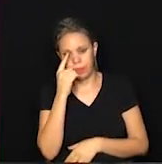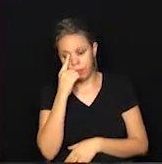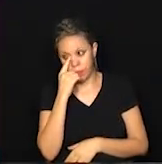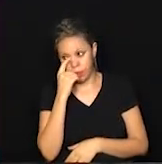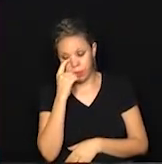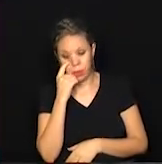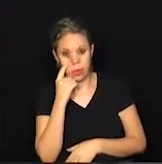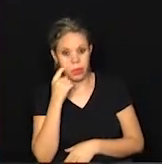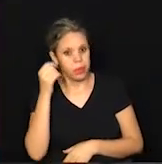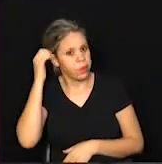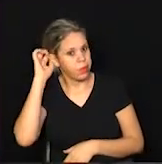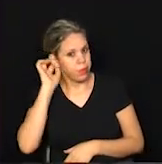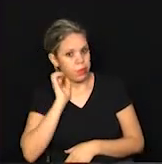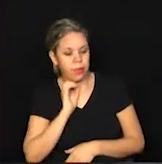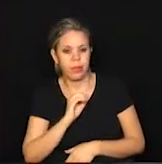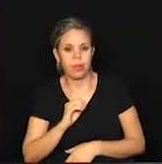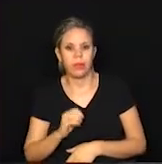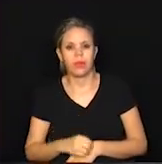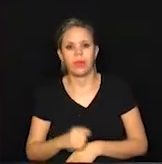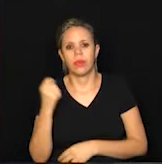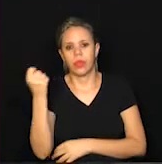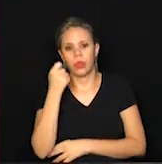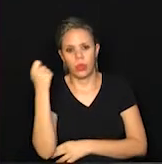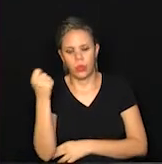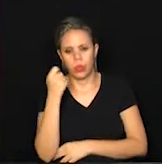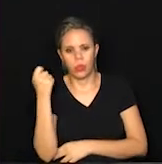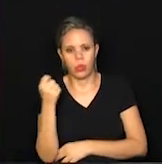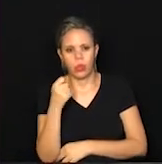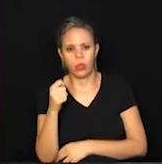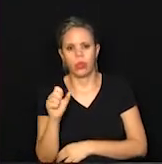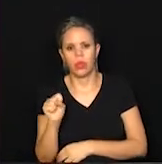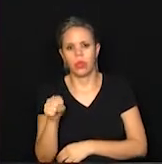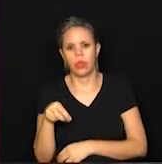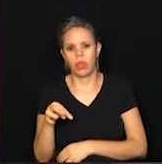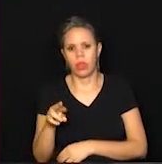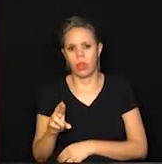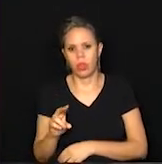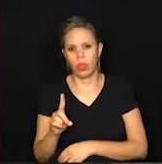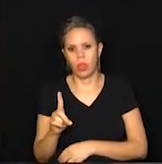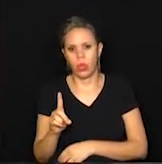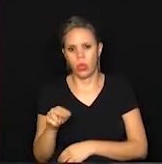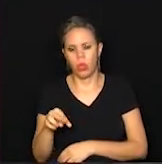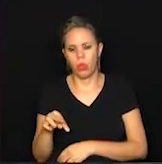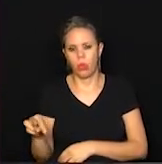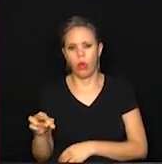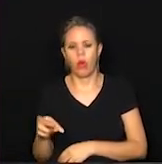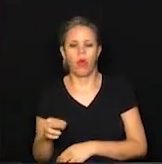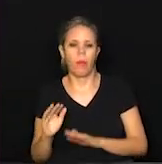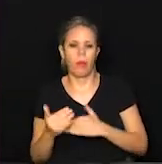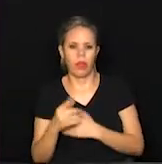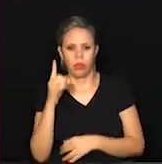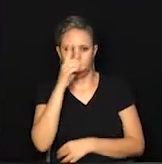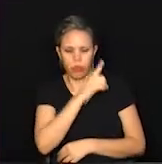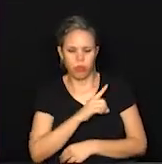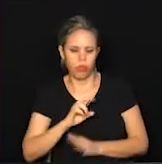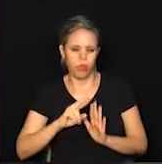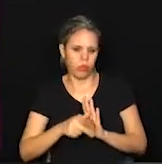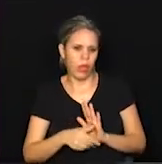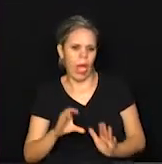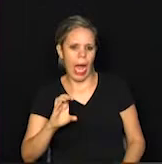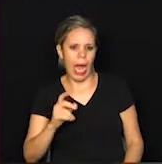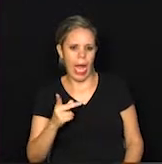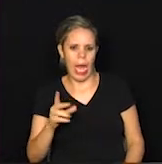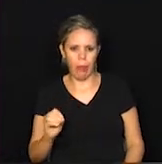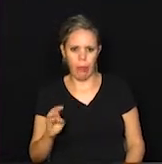né, o eixo sul ali, Santos Dumont, São Domingos, Campo Belo, que